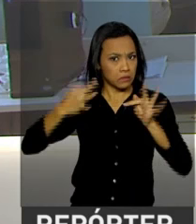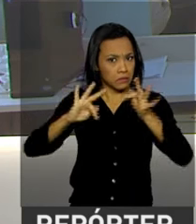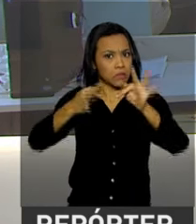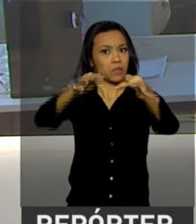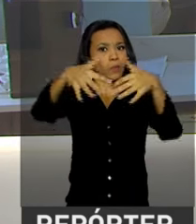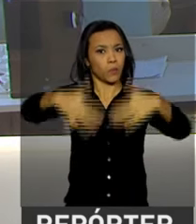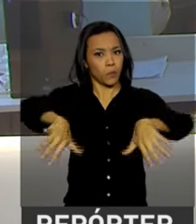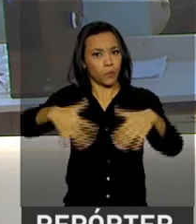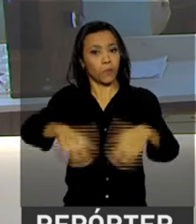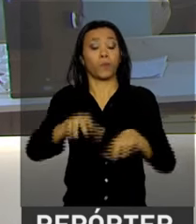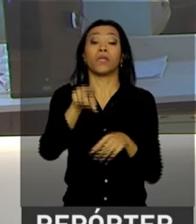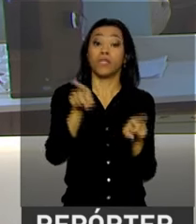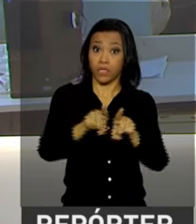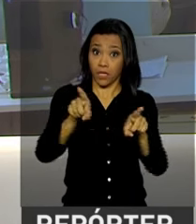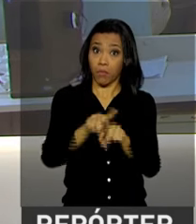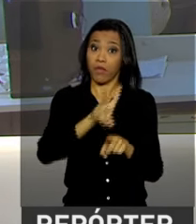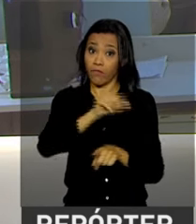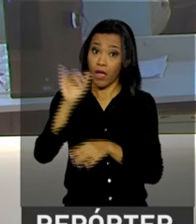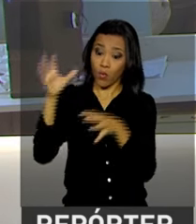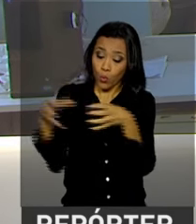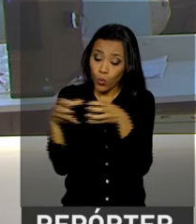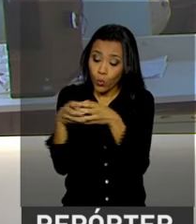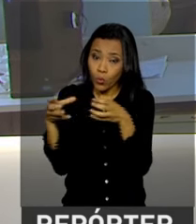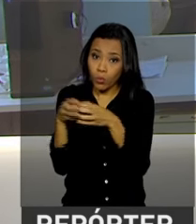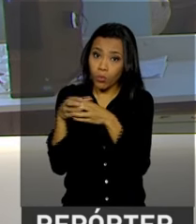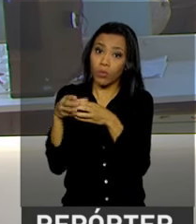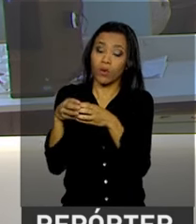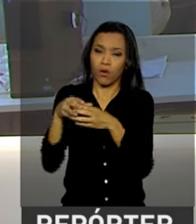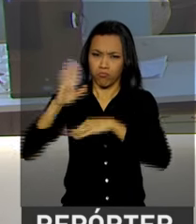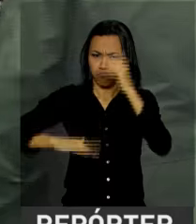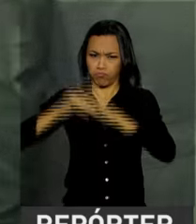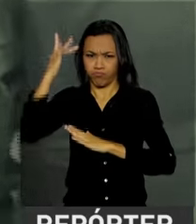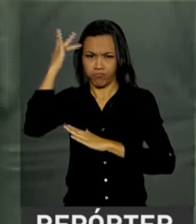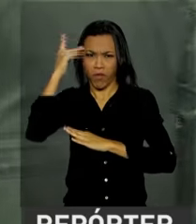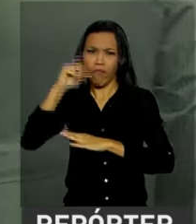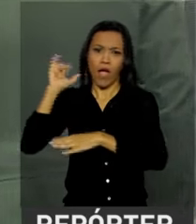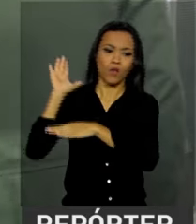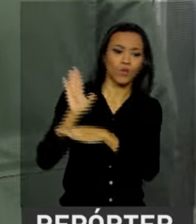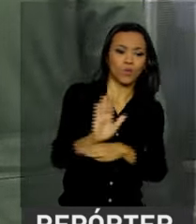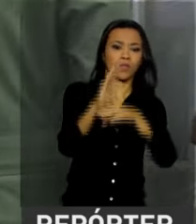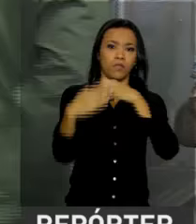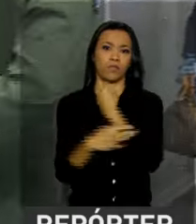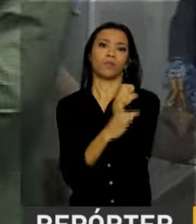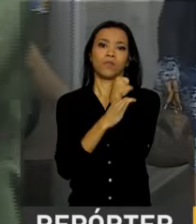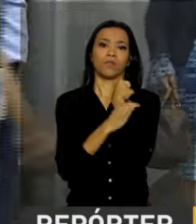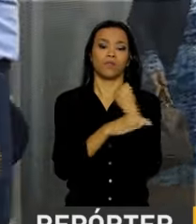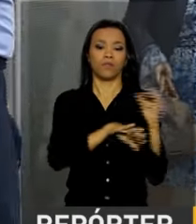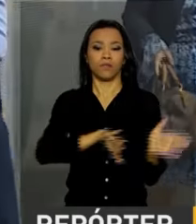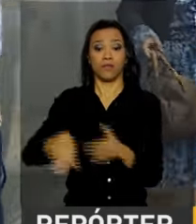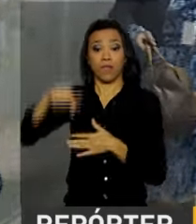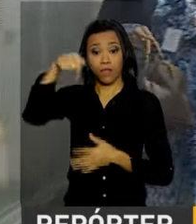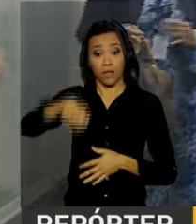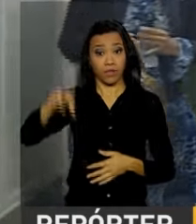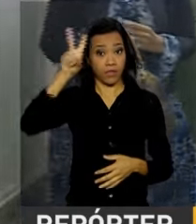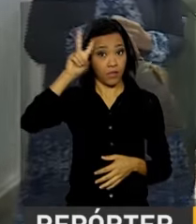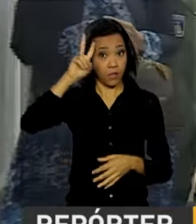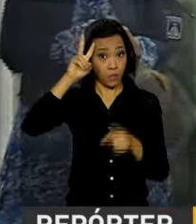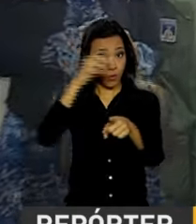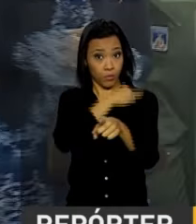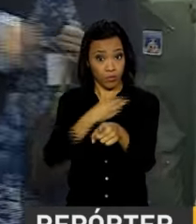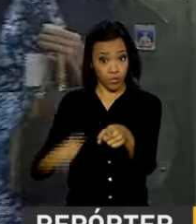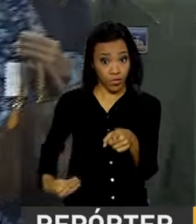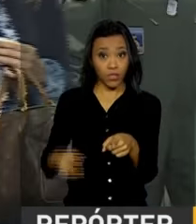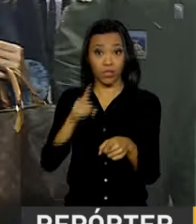inteligência internacional também vai ajudar na segurança dos jogos. Nesta segunda-feira, o ministro da Defesa,